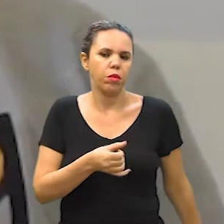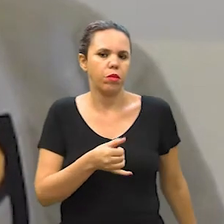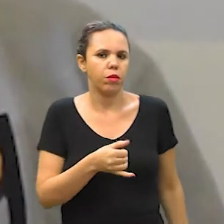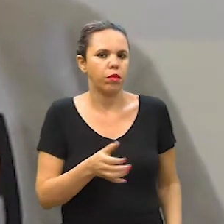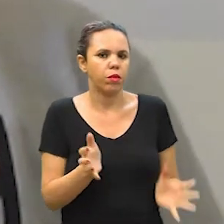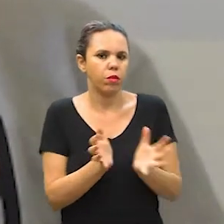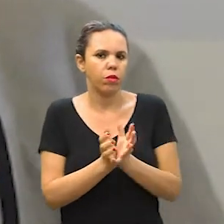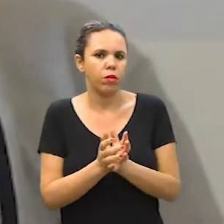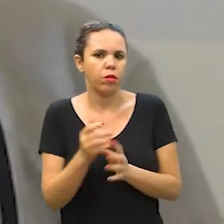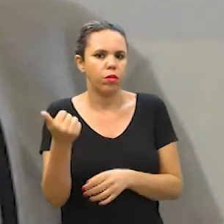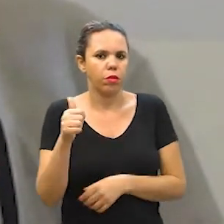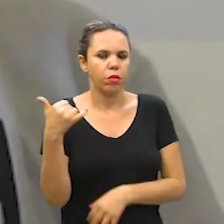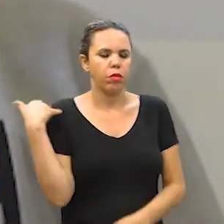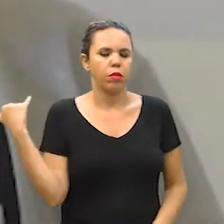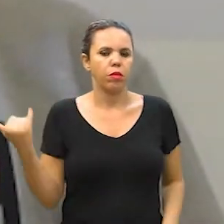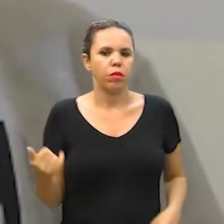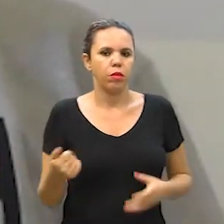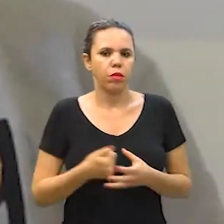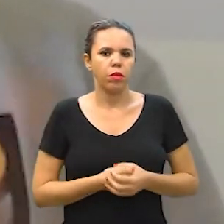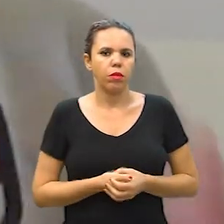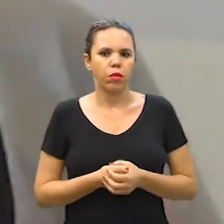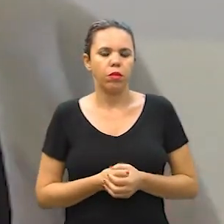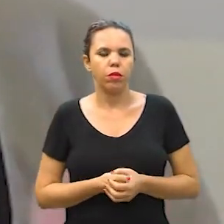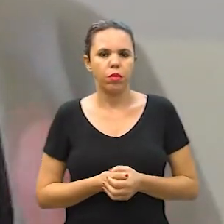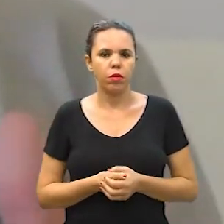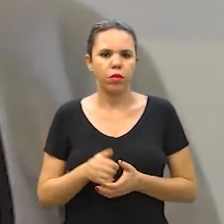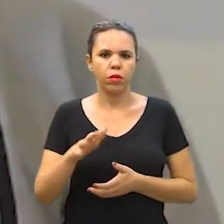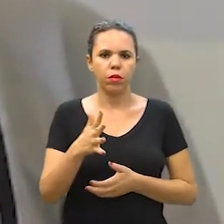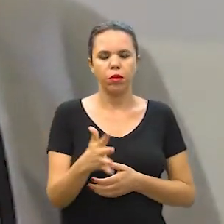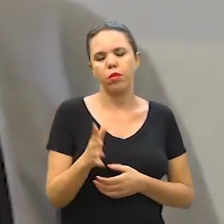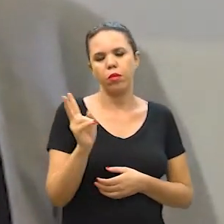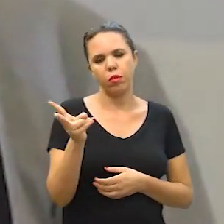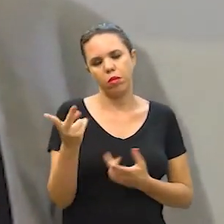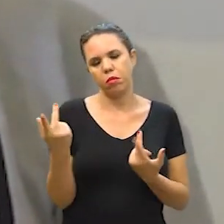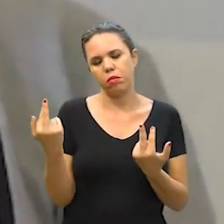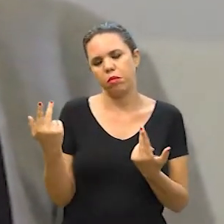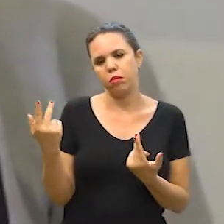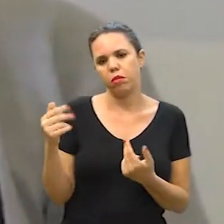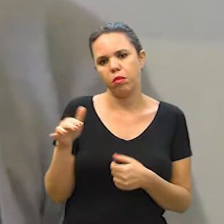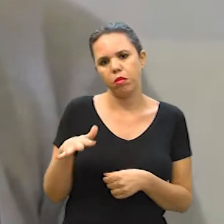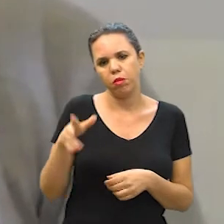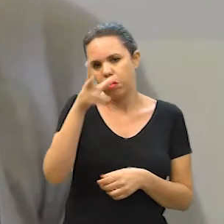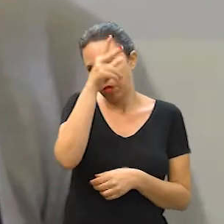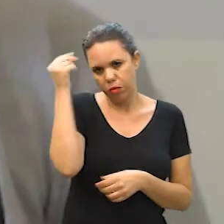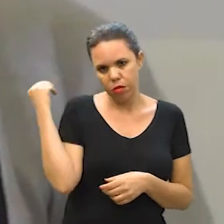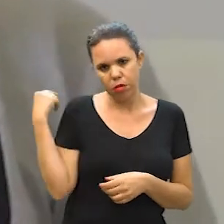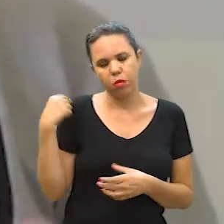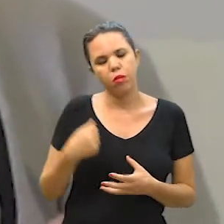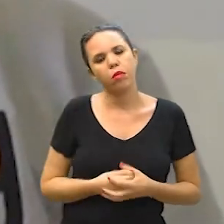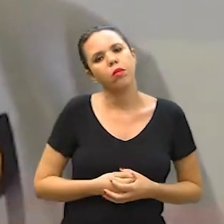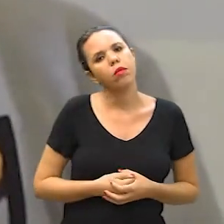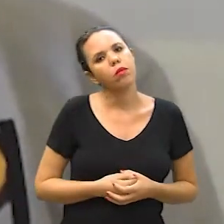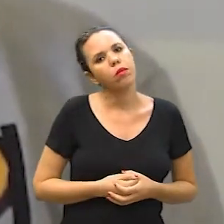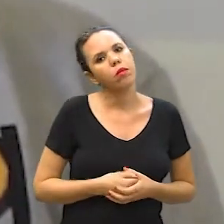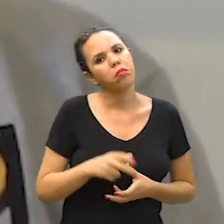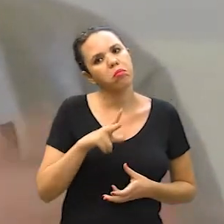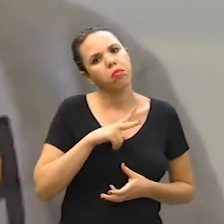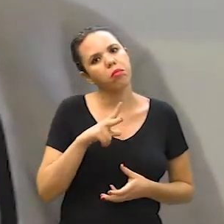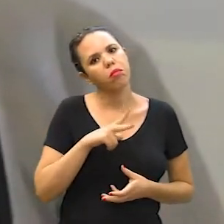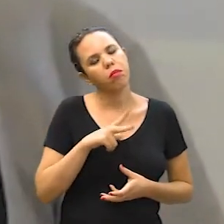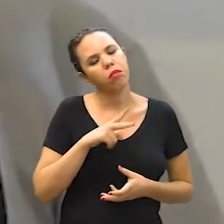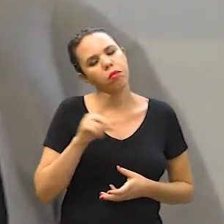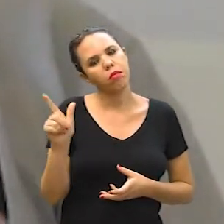turminha está com 11 anos de idade. Pelo menos sempre foi assim na área pública. A área